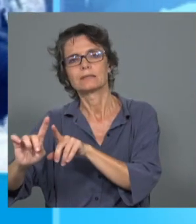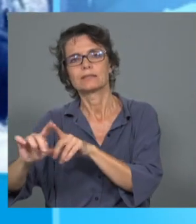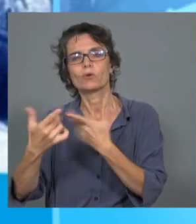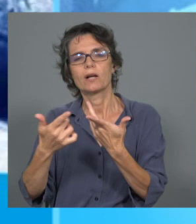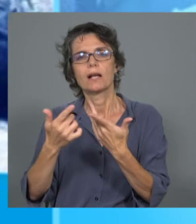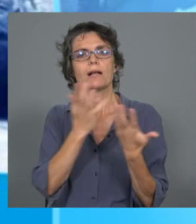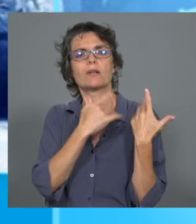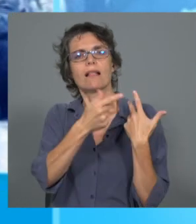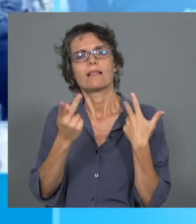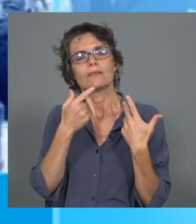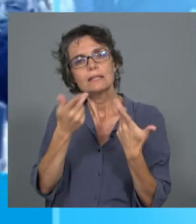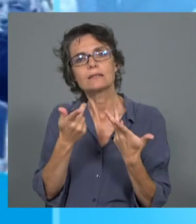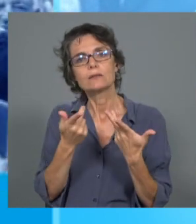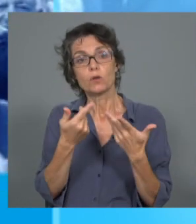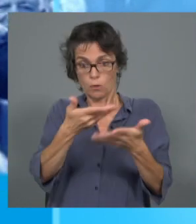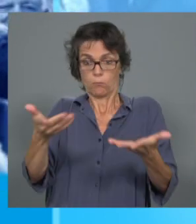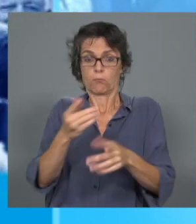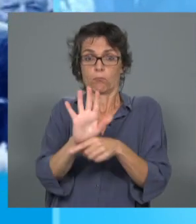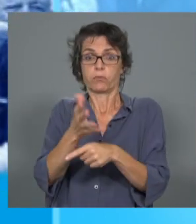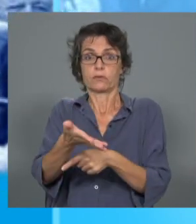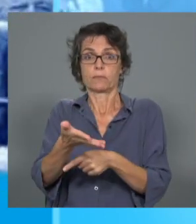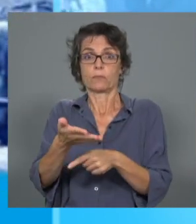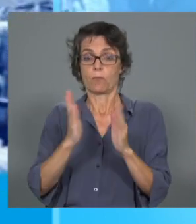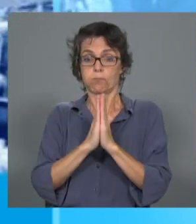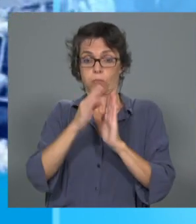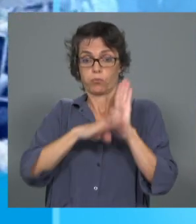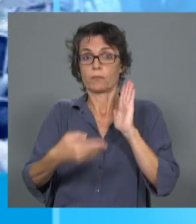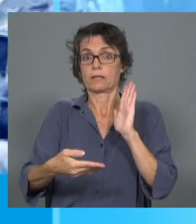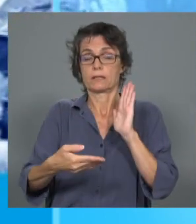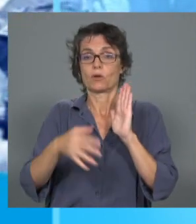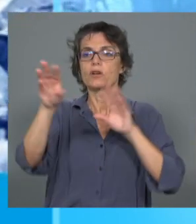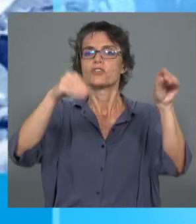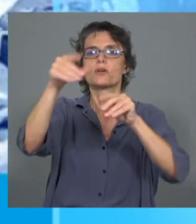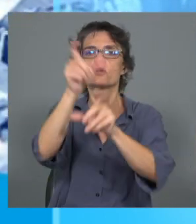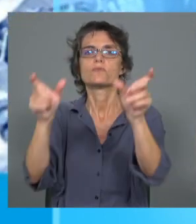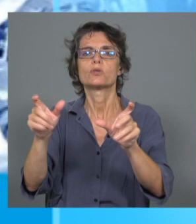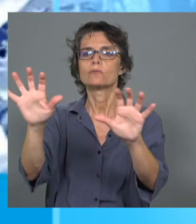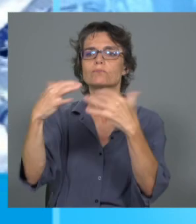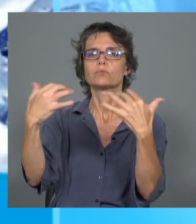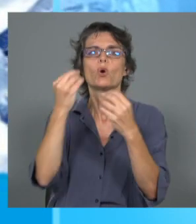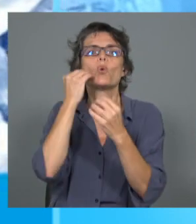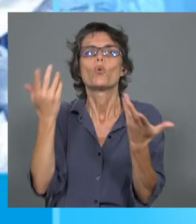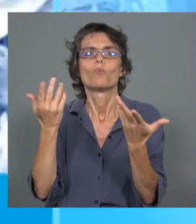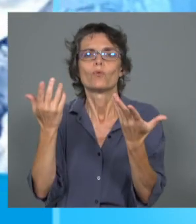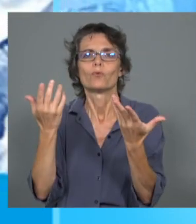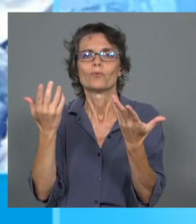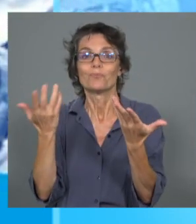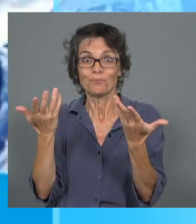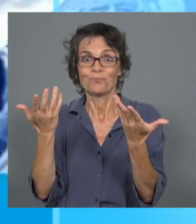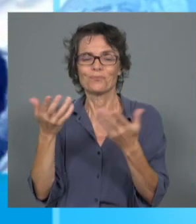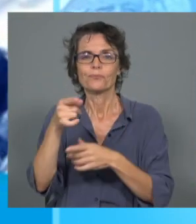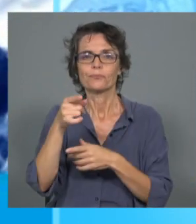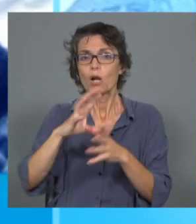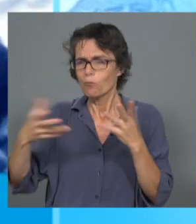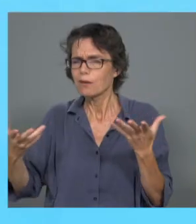é? Para um programa, por exemplo, religioso. É complicado. Como é que se comunica ao religioso? Hoje é isso que